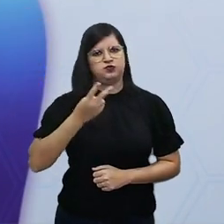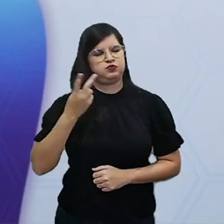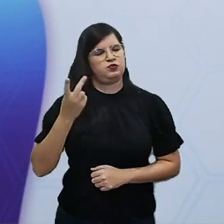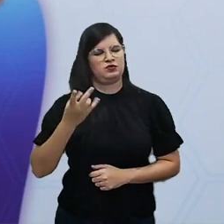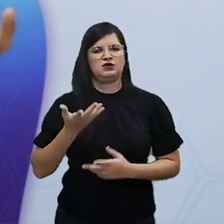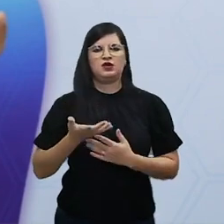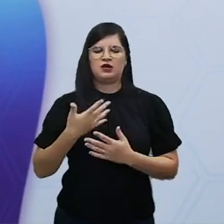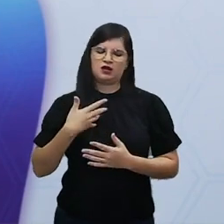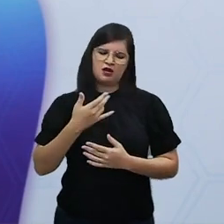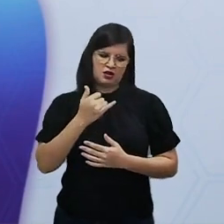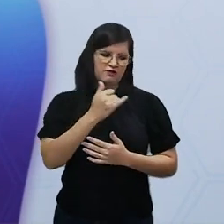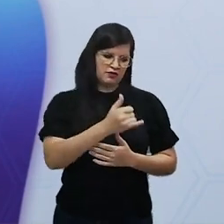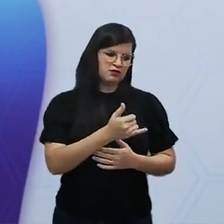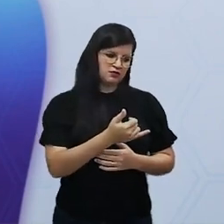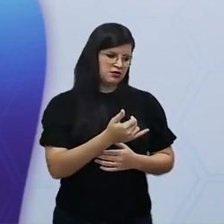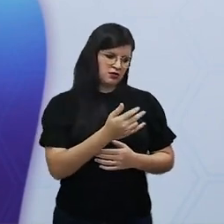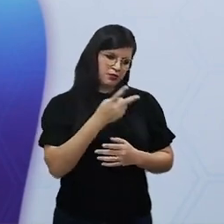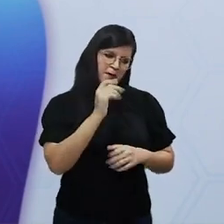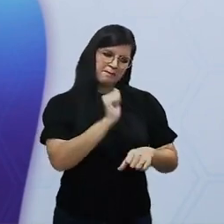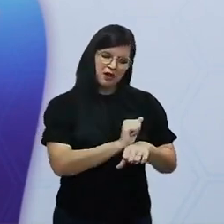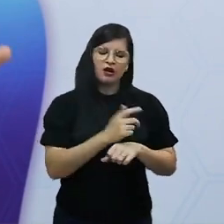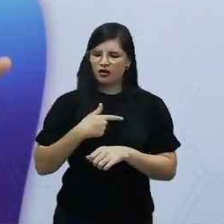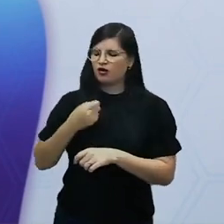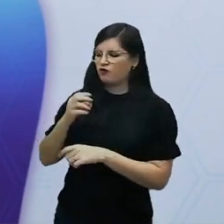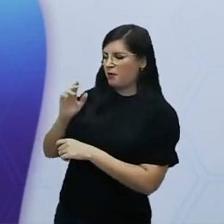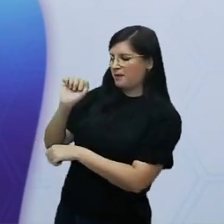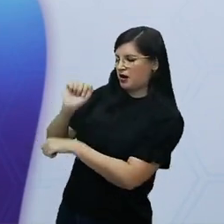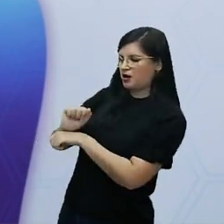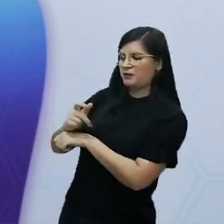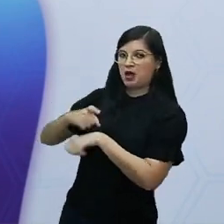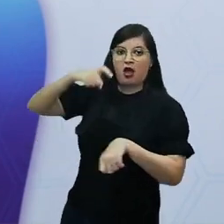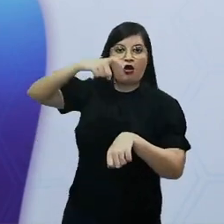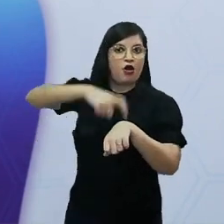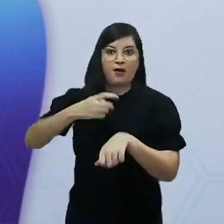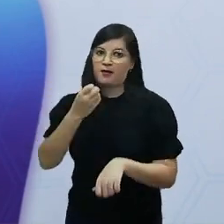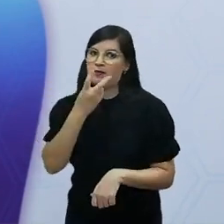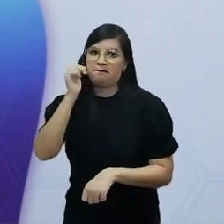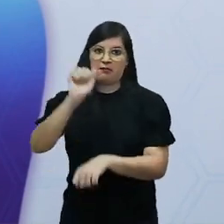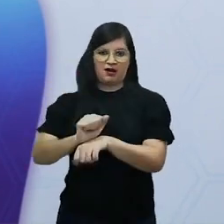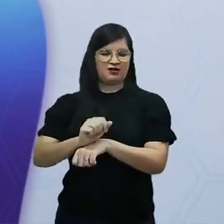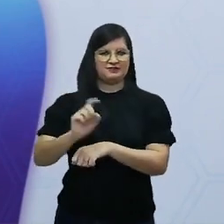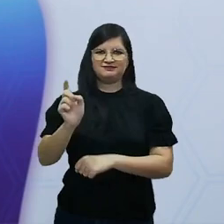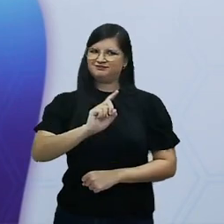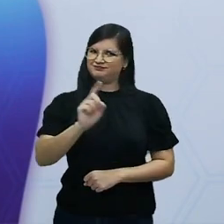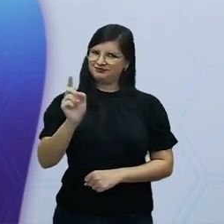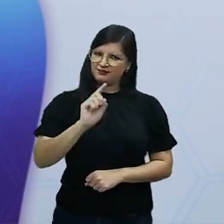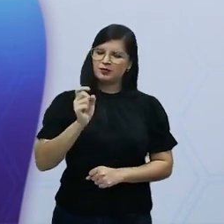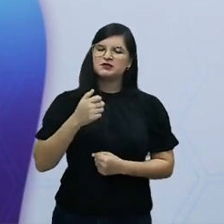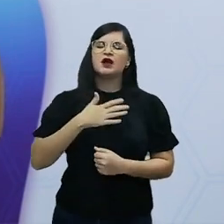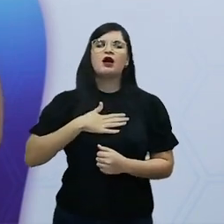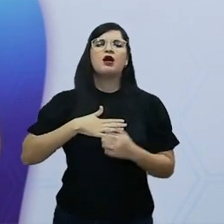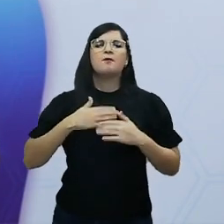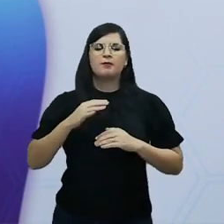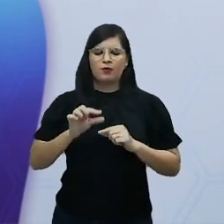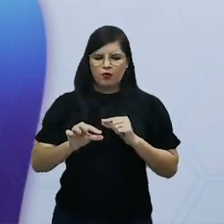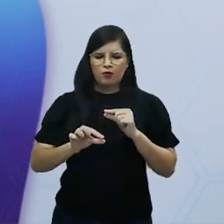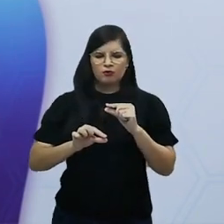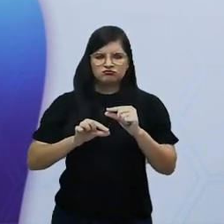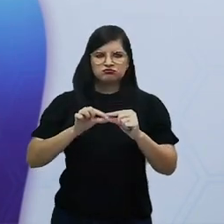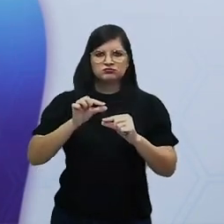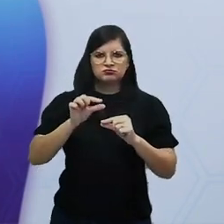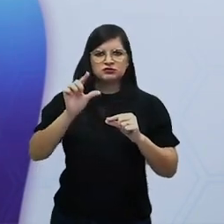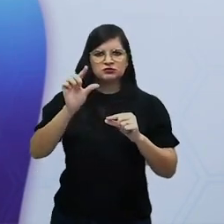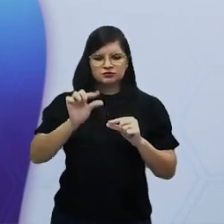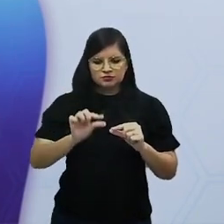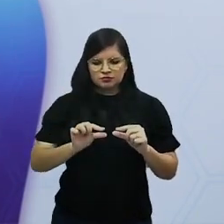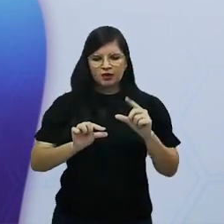dizia assim, vou parar de fumar. Sendo que ela queria parar de uma hora para outra. Na verdade, se você fuma alguma coisa e tal, vá diminuindo a frequência do fumo e